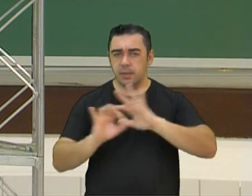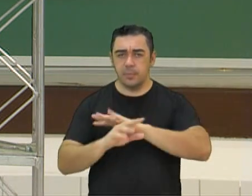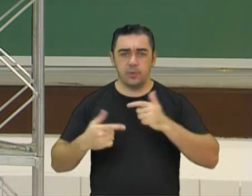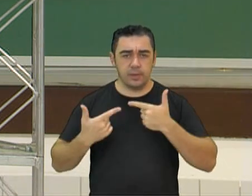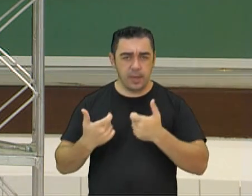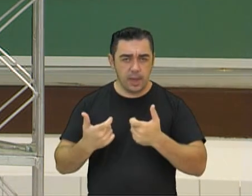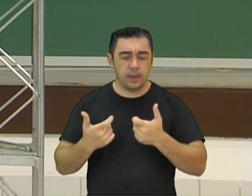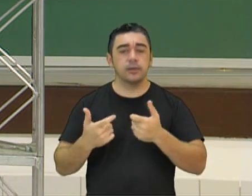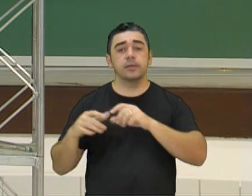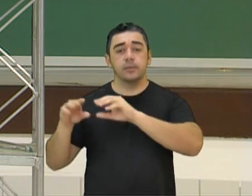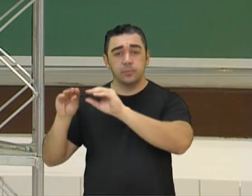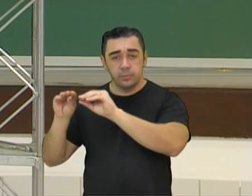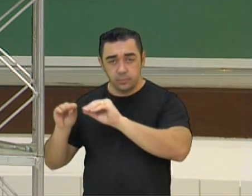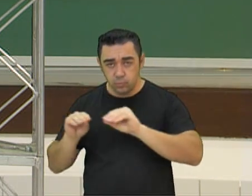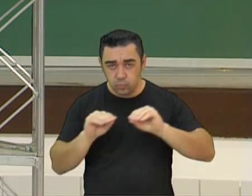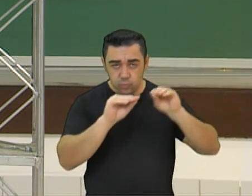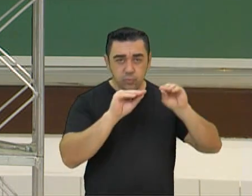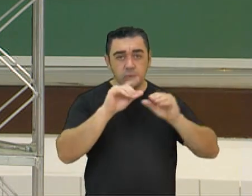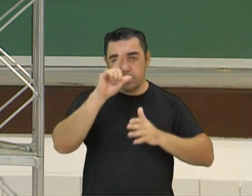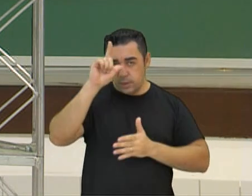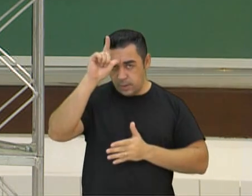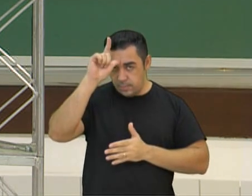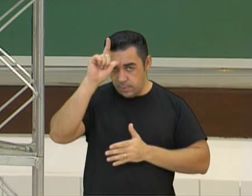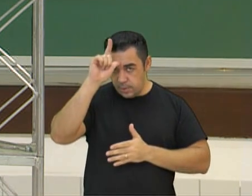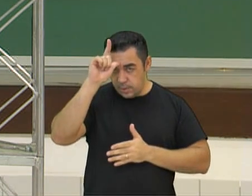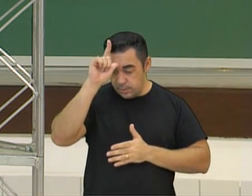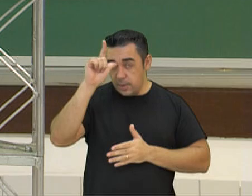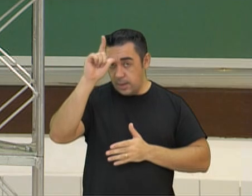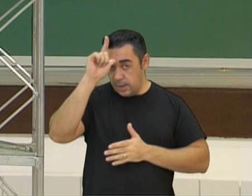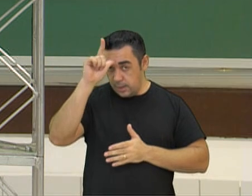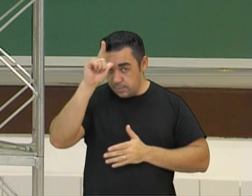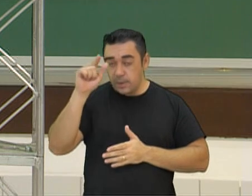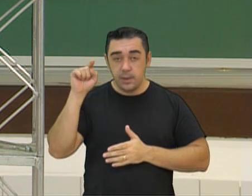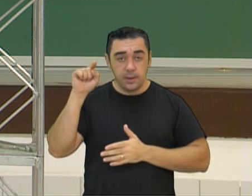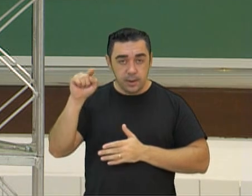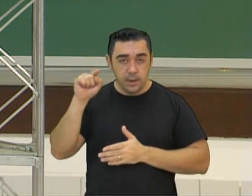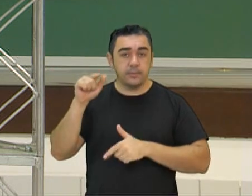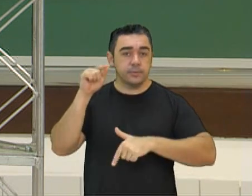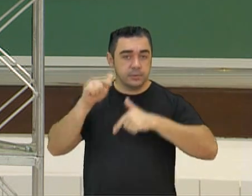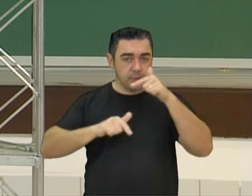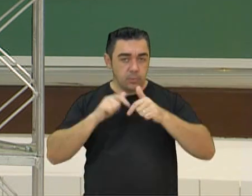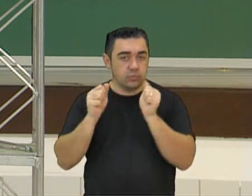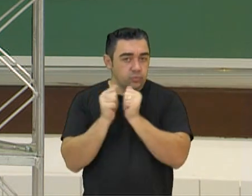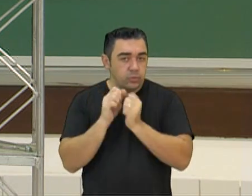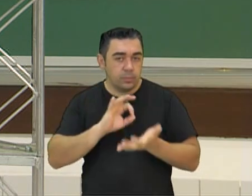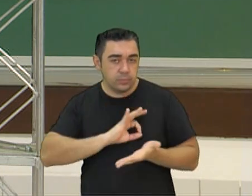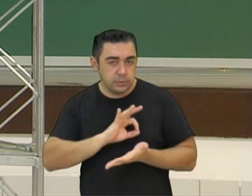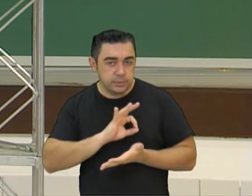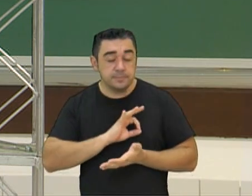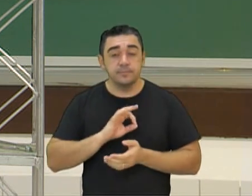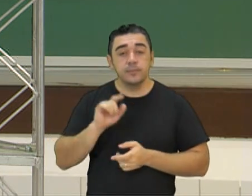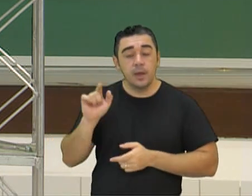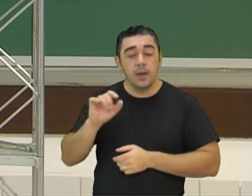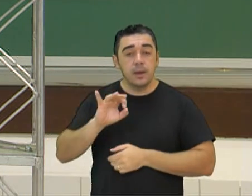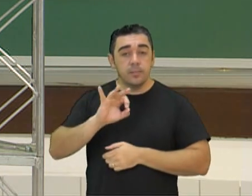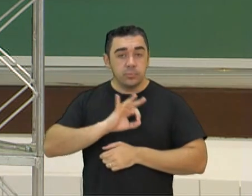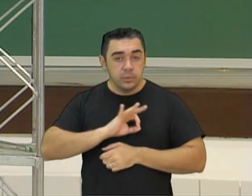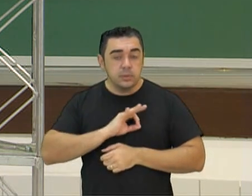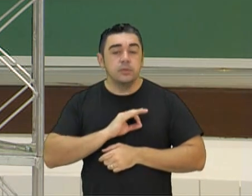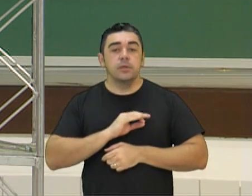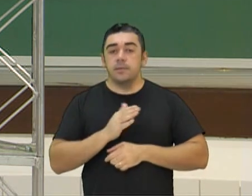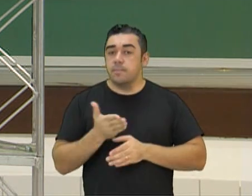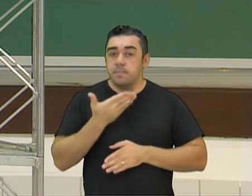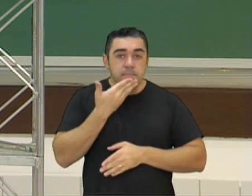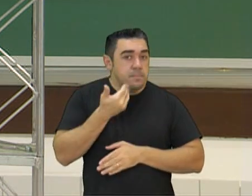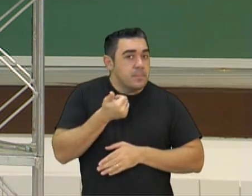ele voltou para a Alemanha. Na Alemanha, ele foi trabalhar na polícia e na polícia ele aperfeiçoou o